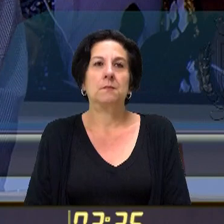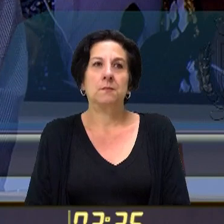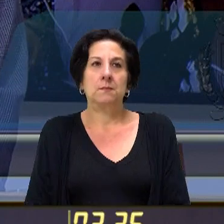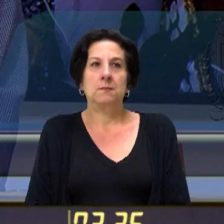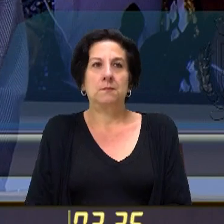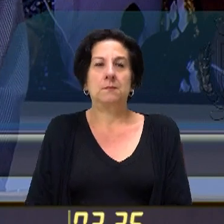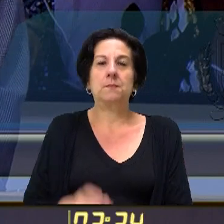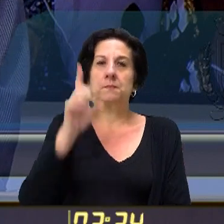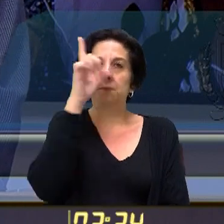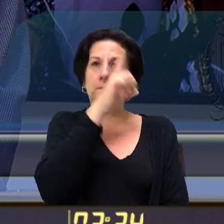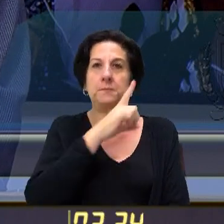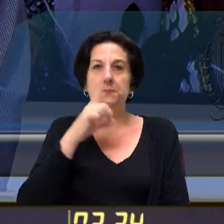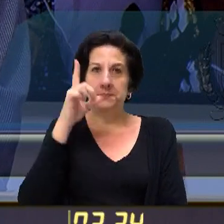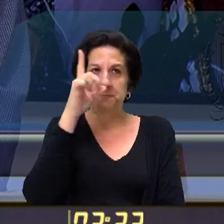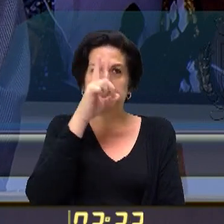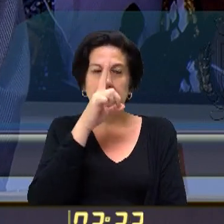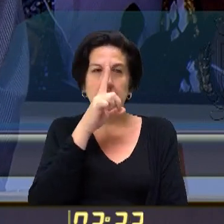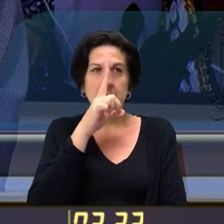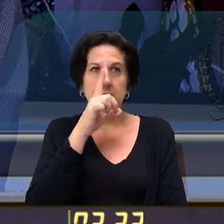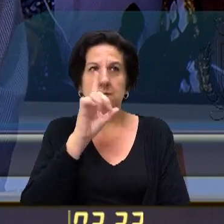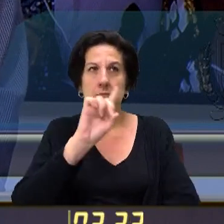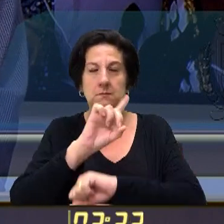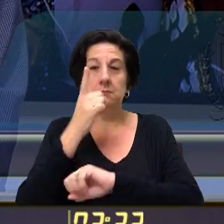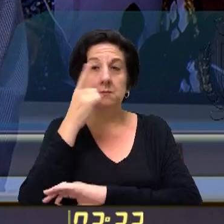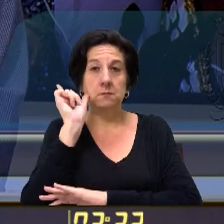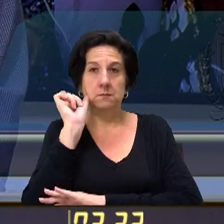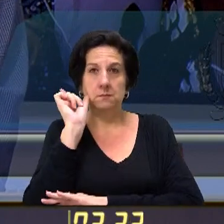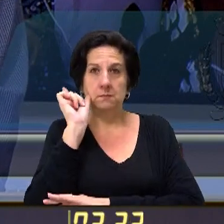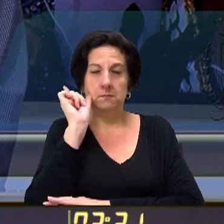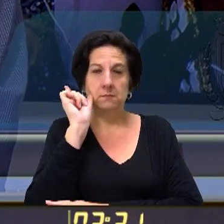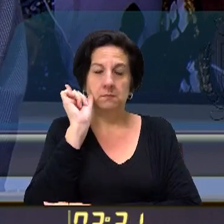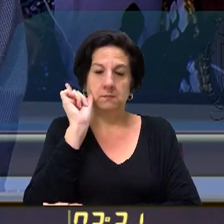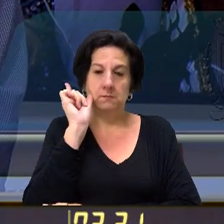No domingo, no dia de ontem,